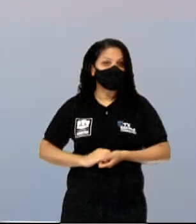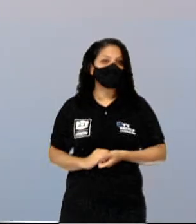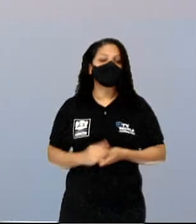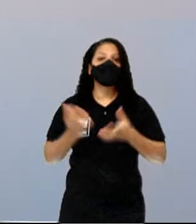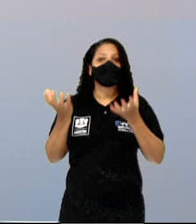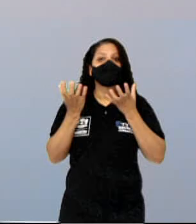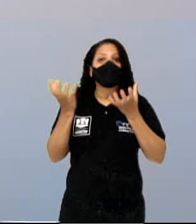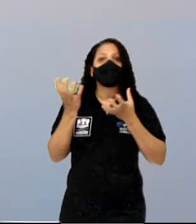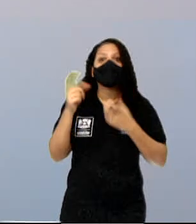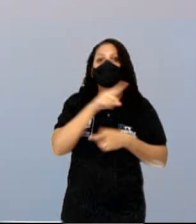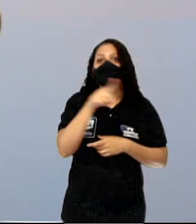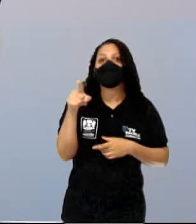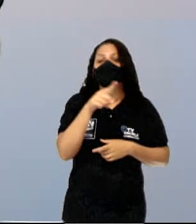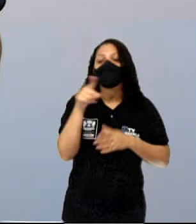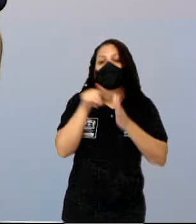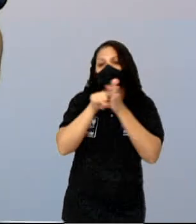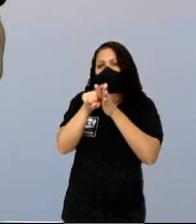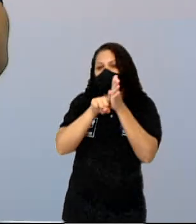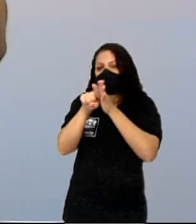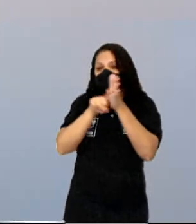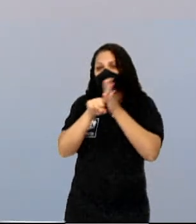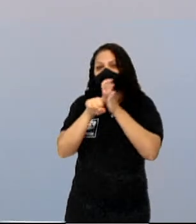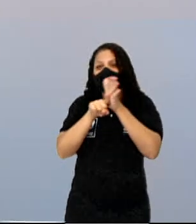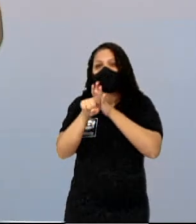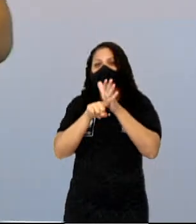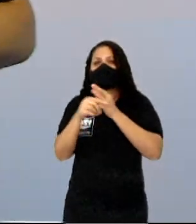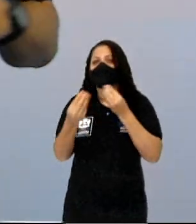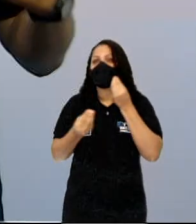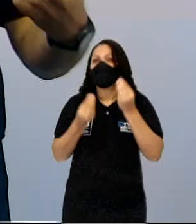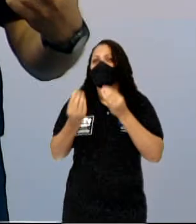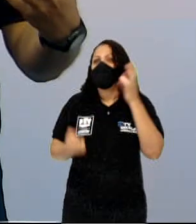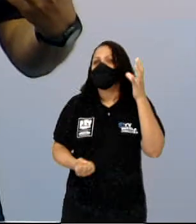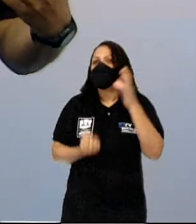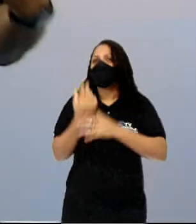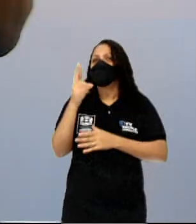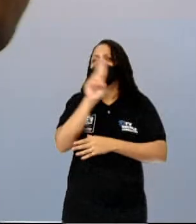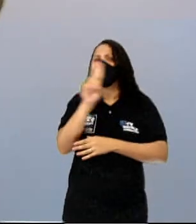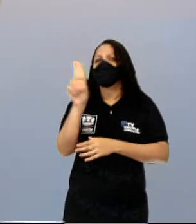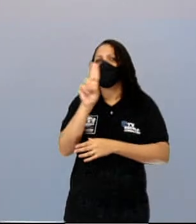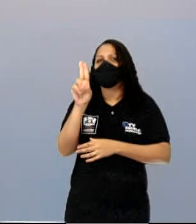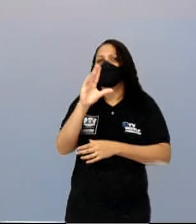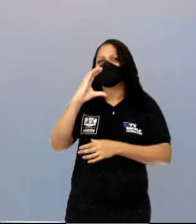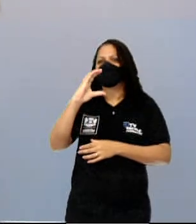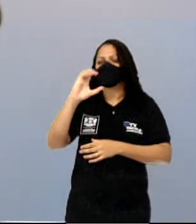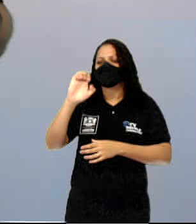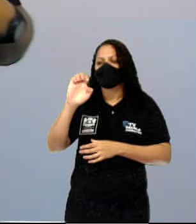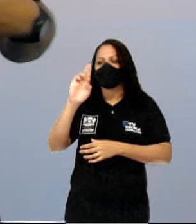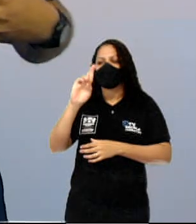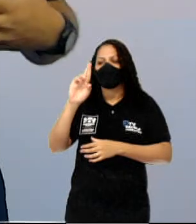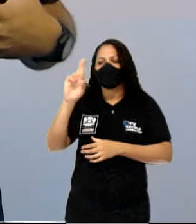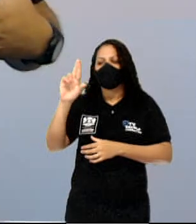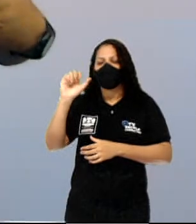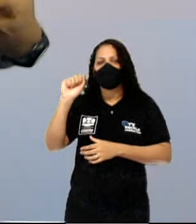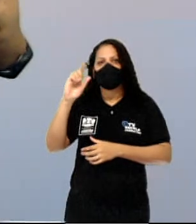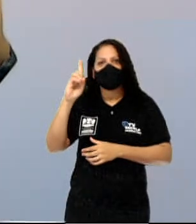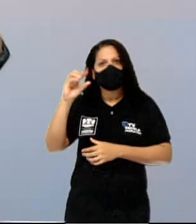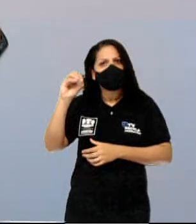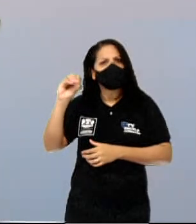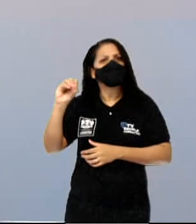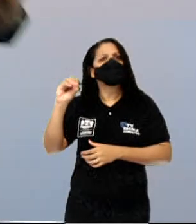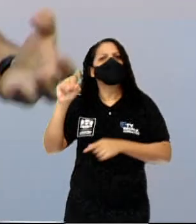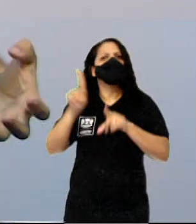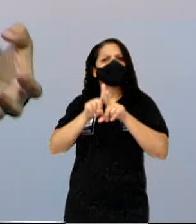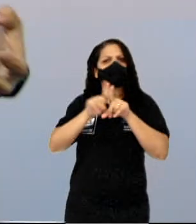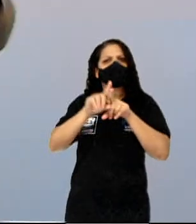você pesquise a origem dos nomes. Cerrado, de onde vem? Caatinga, de onde vem